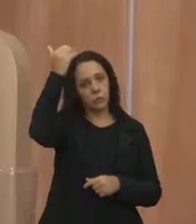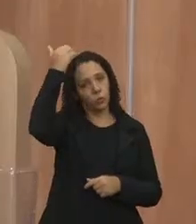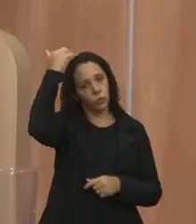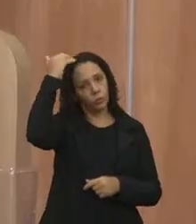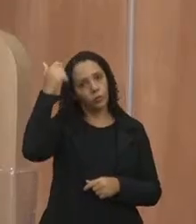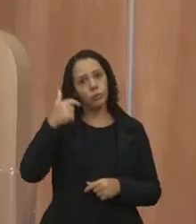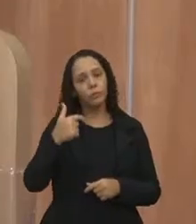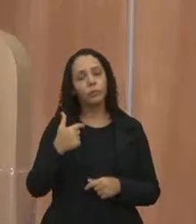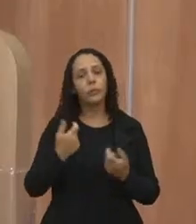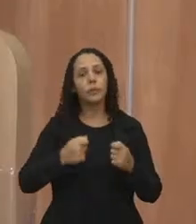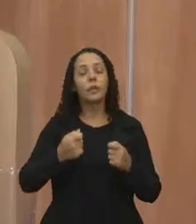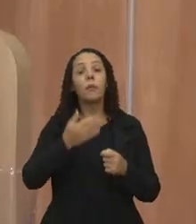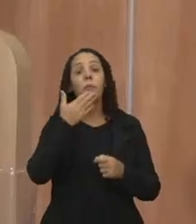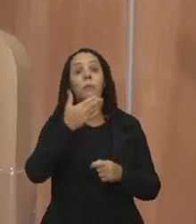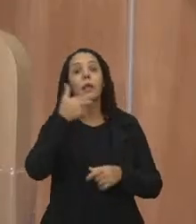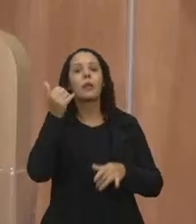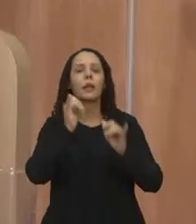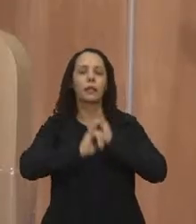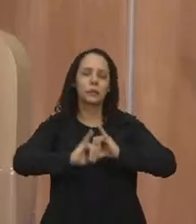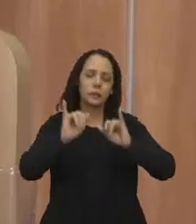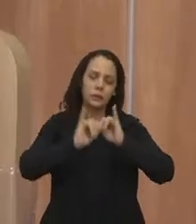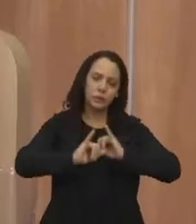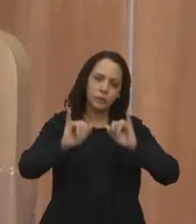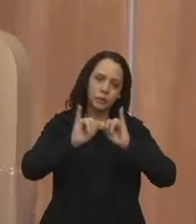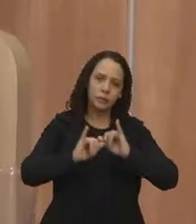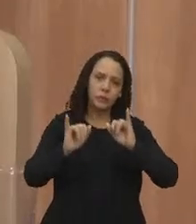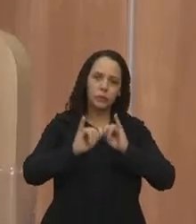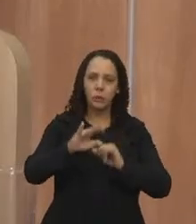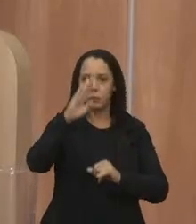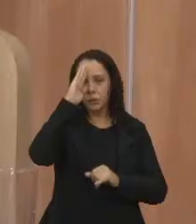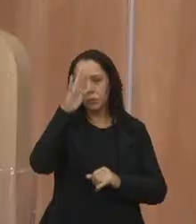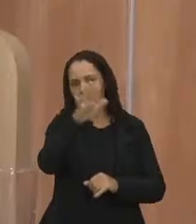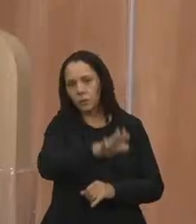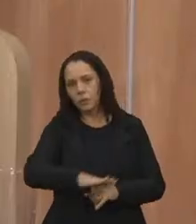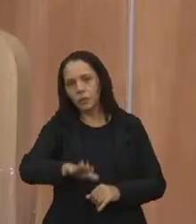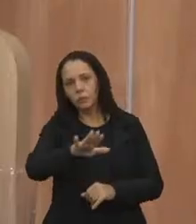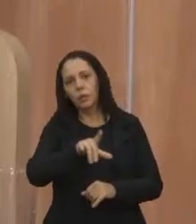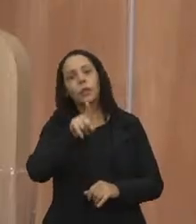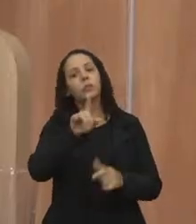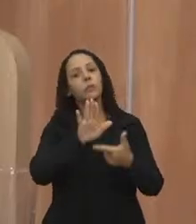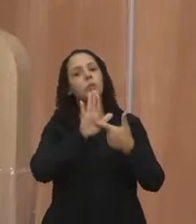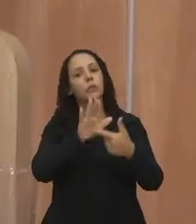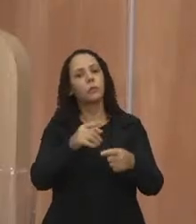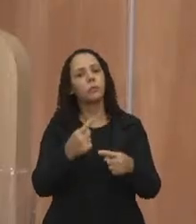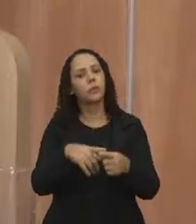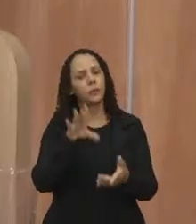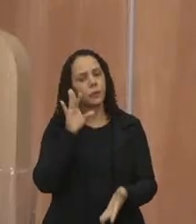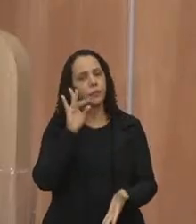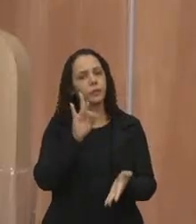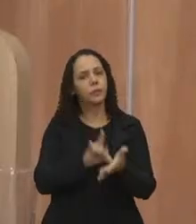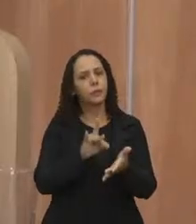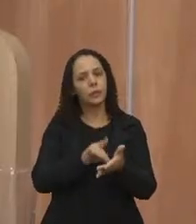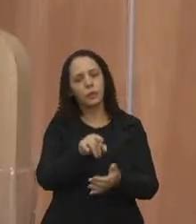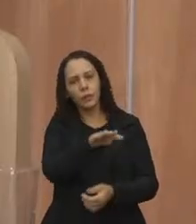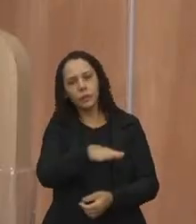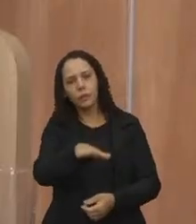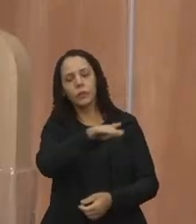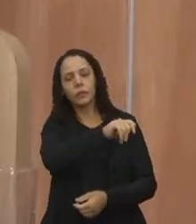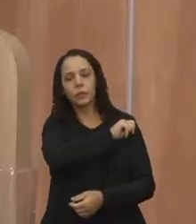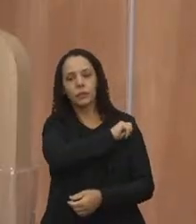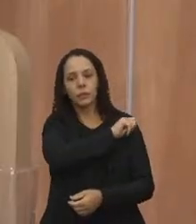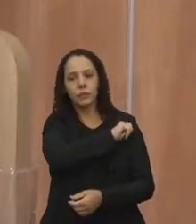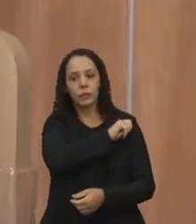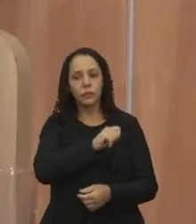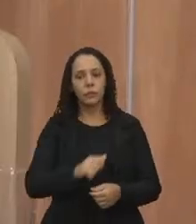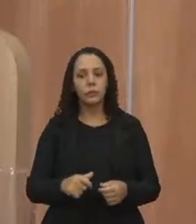nossa capacidade de divulgação, inclusive nesses espaços que você citou, Fábio, porque são realmente esses alunos